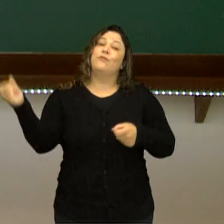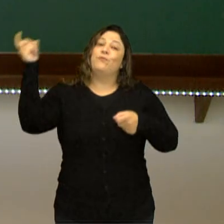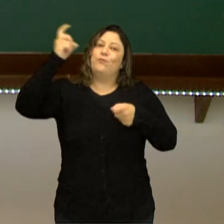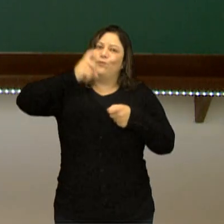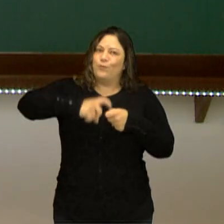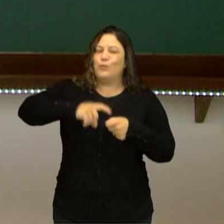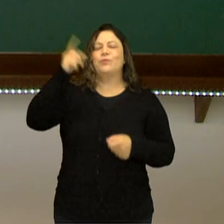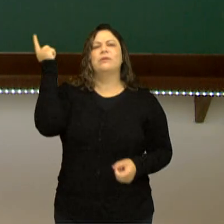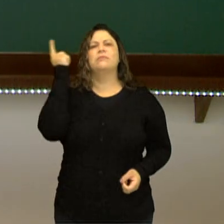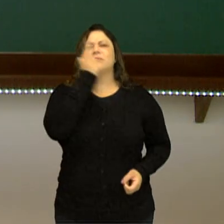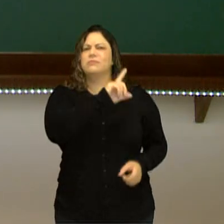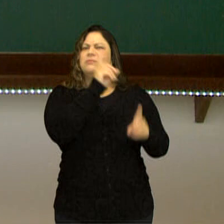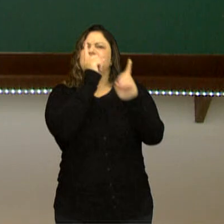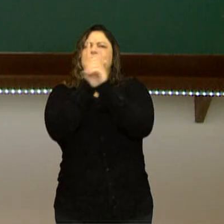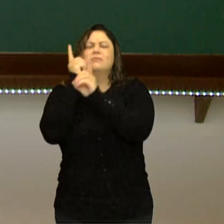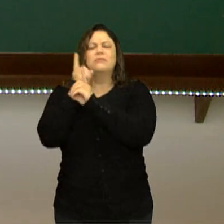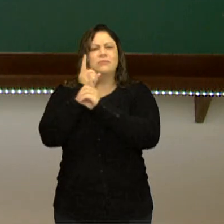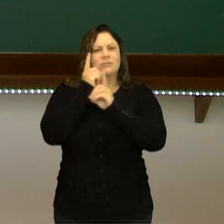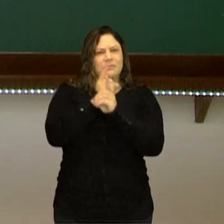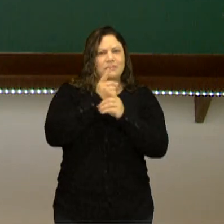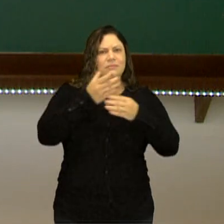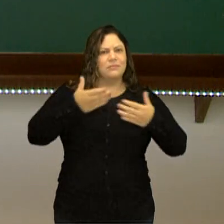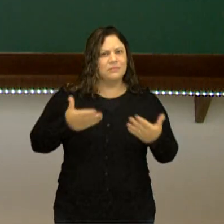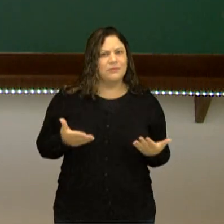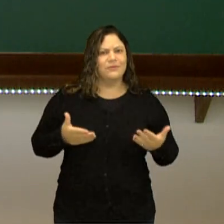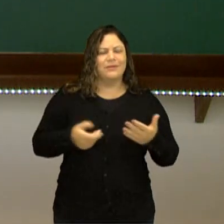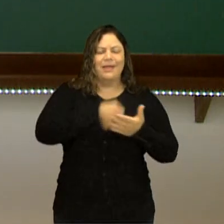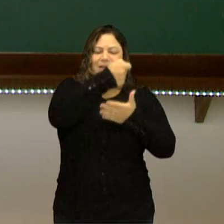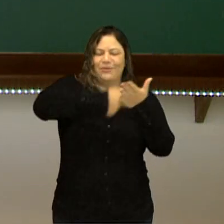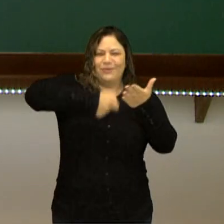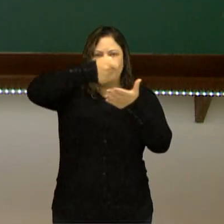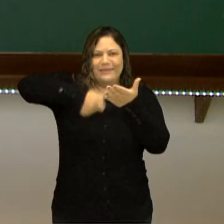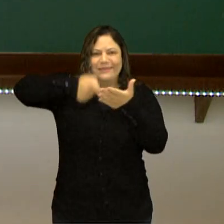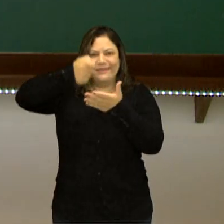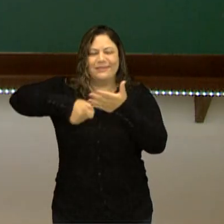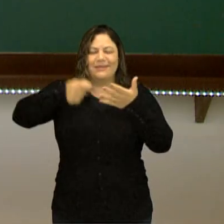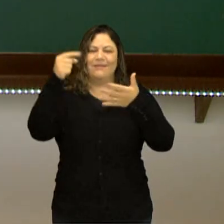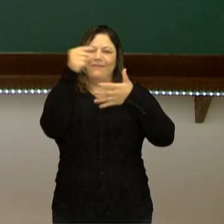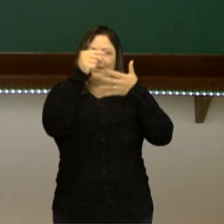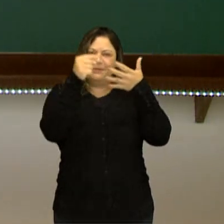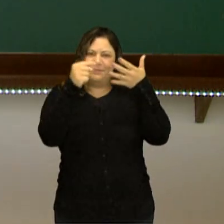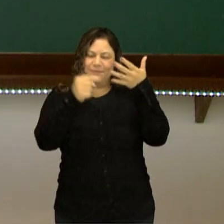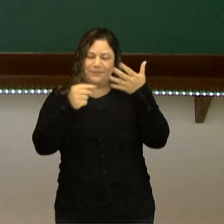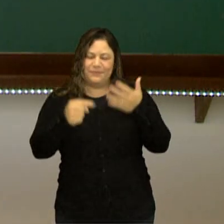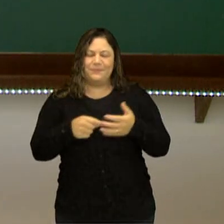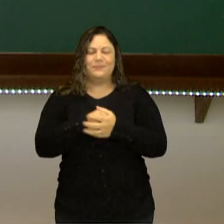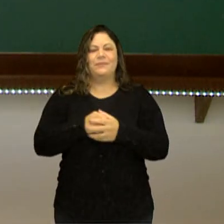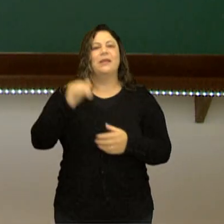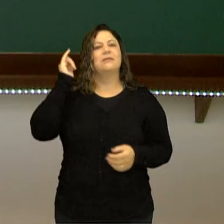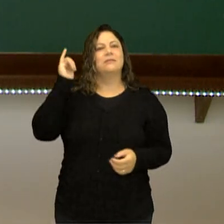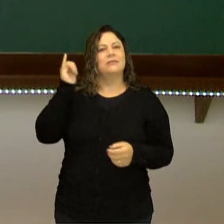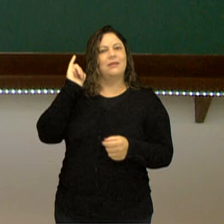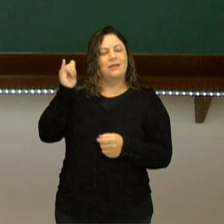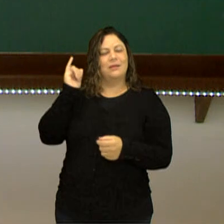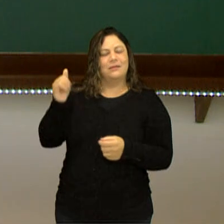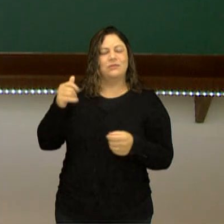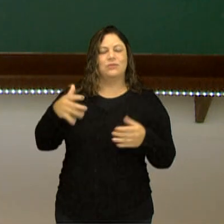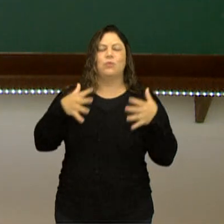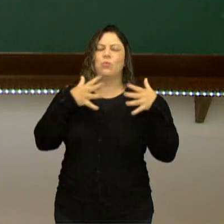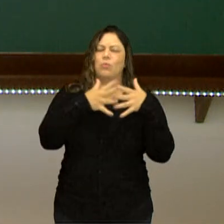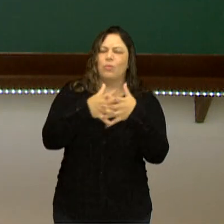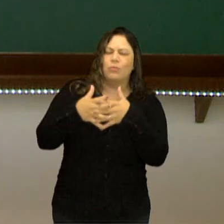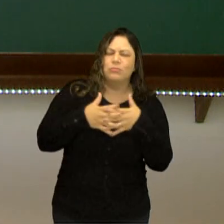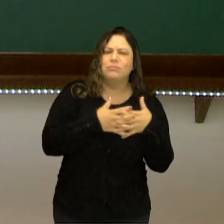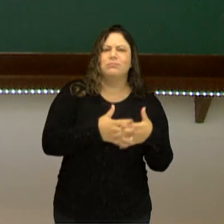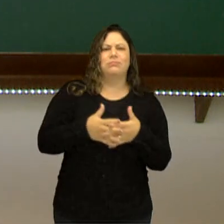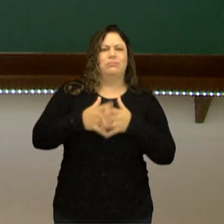Voltamos, conseguiu encontrar ou escrever aí esses elementos da narrativa, o conflito,